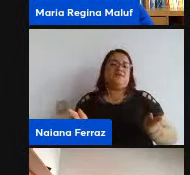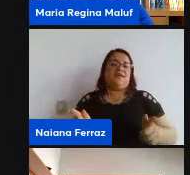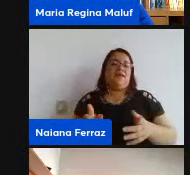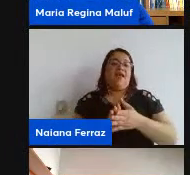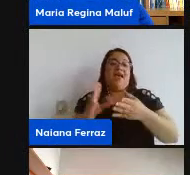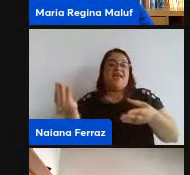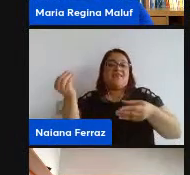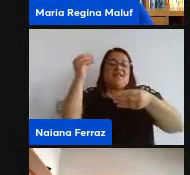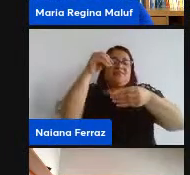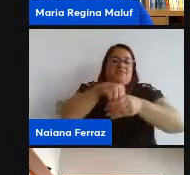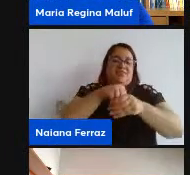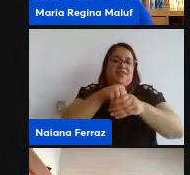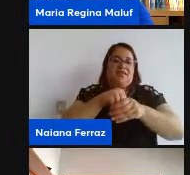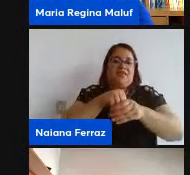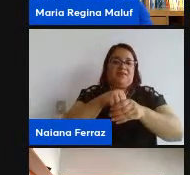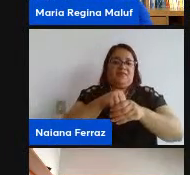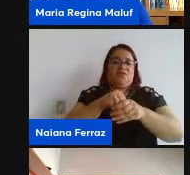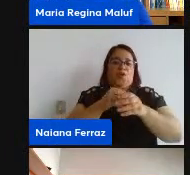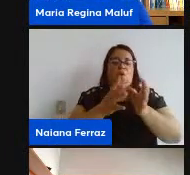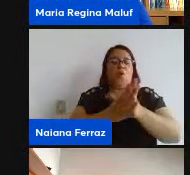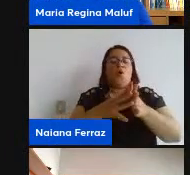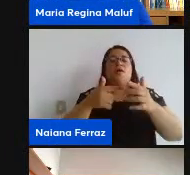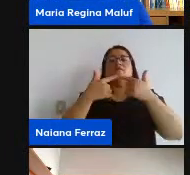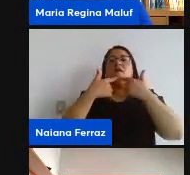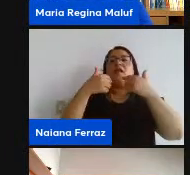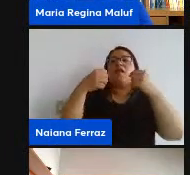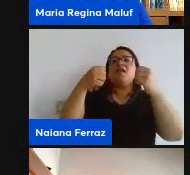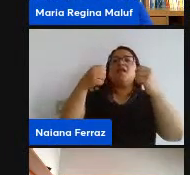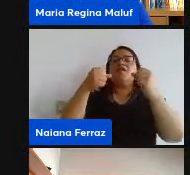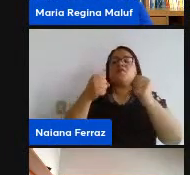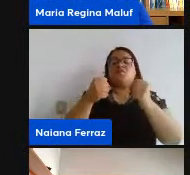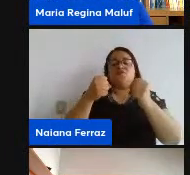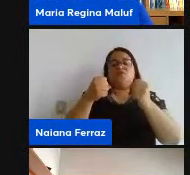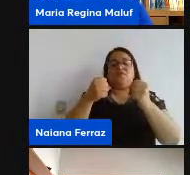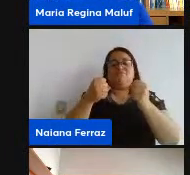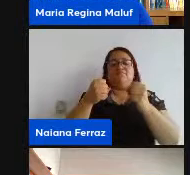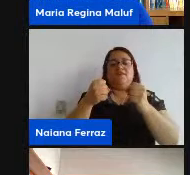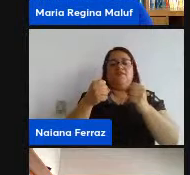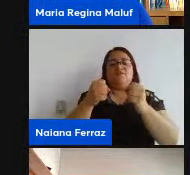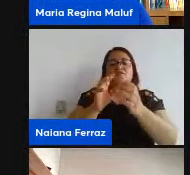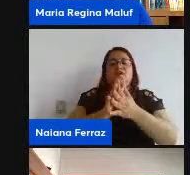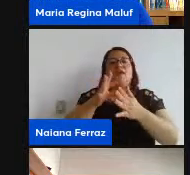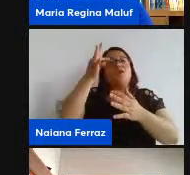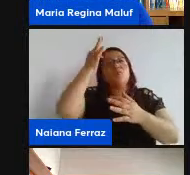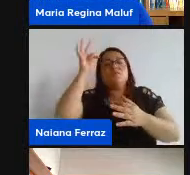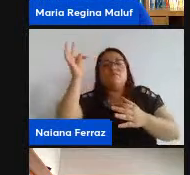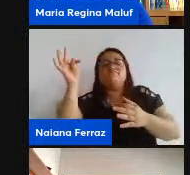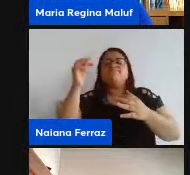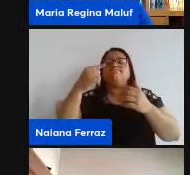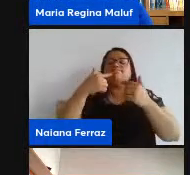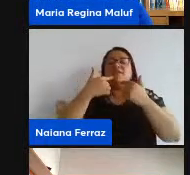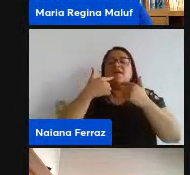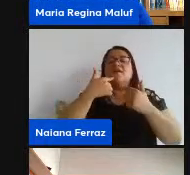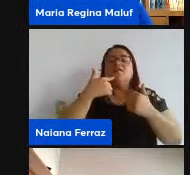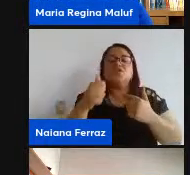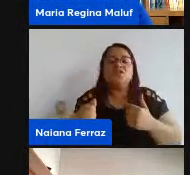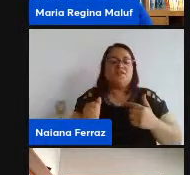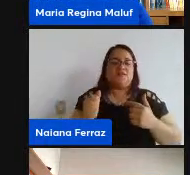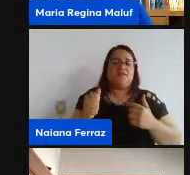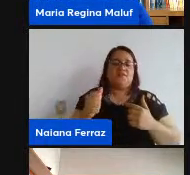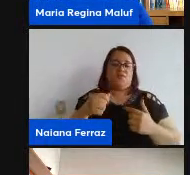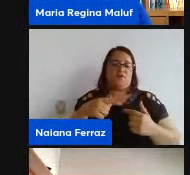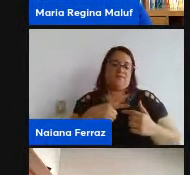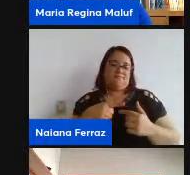Assumindo um modelo de língua, uma teoria de língua que assume um componente mental para a linguagem